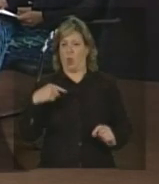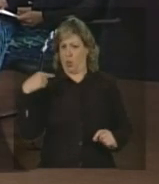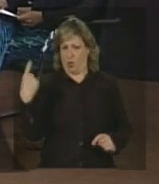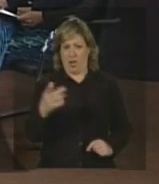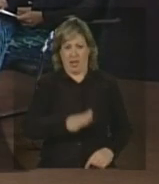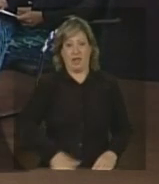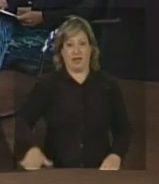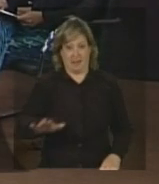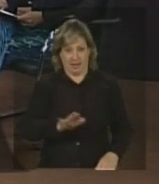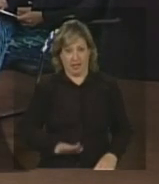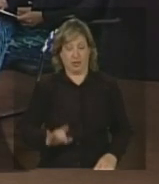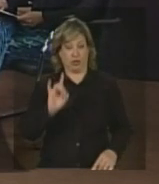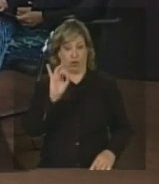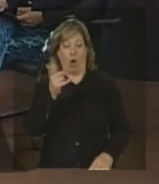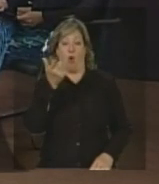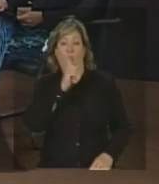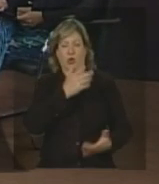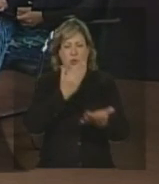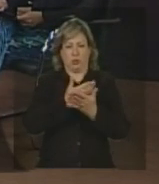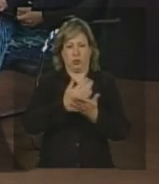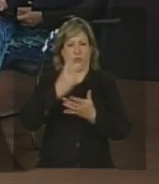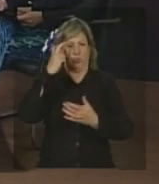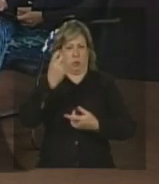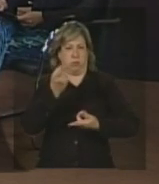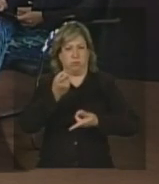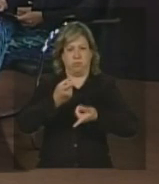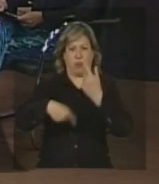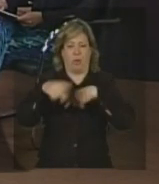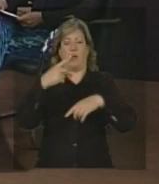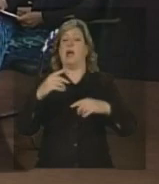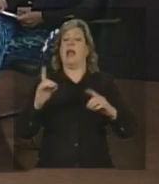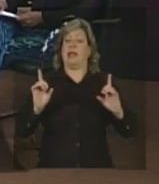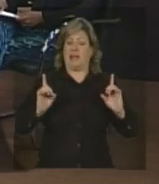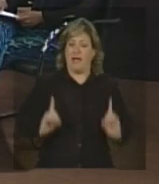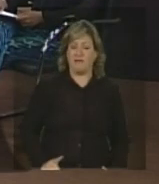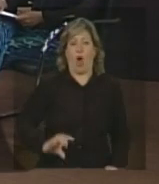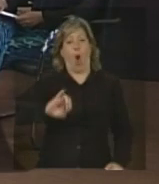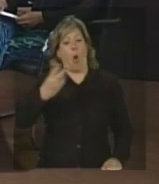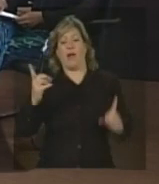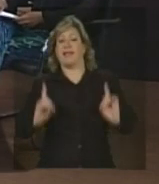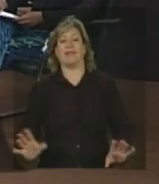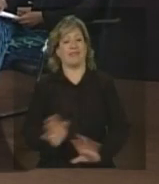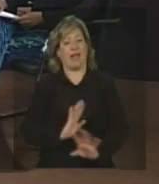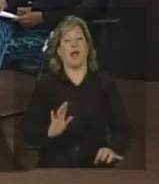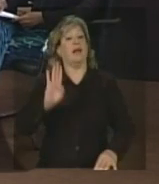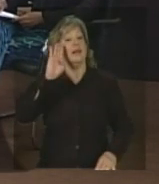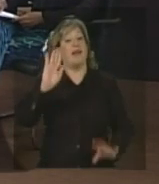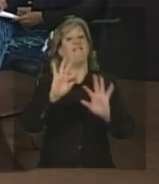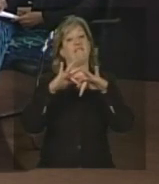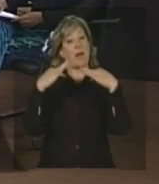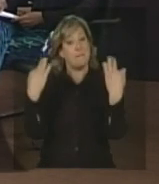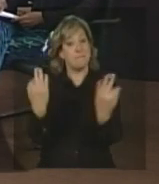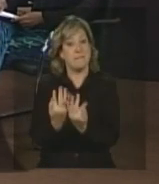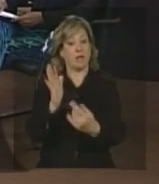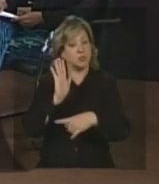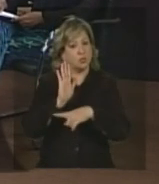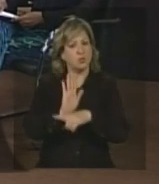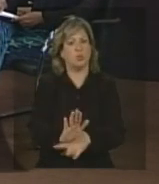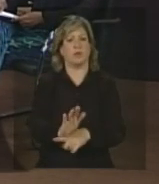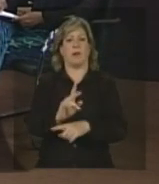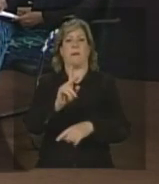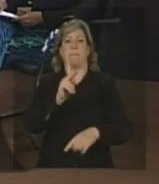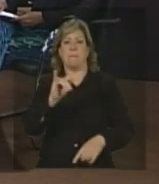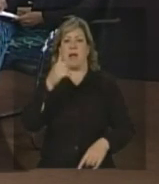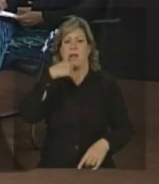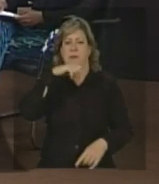criança prospera no ensino, seja ela criança com deficiência ou não, se não tiver o atendimento, se não tiver o acompanhamento dos pais e um